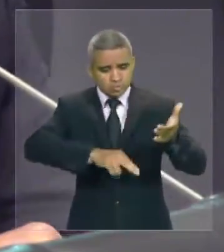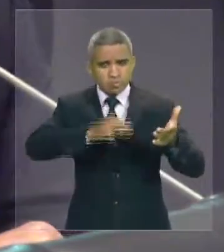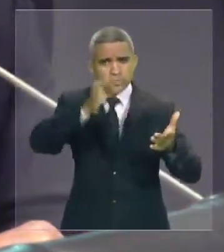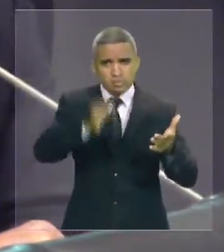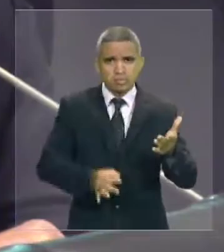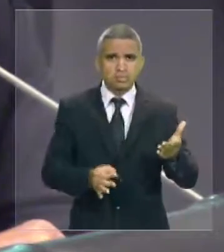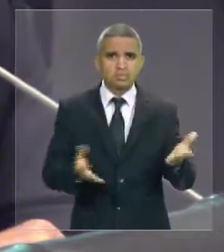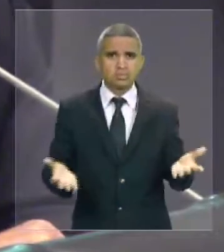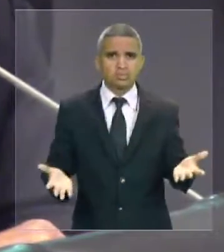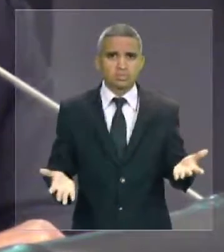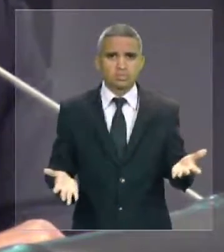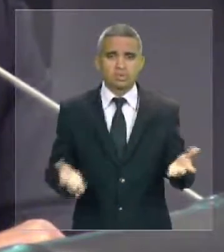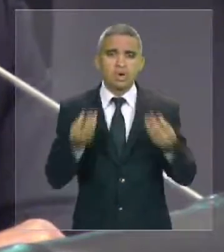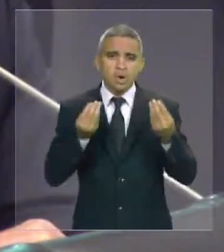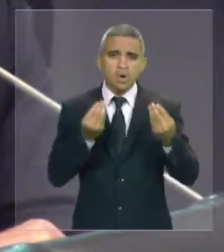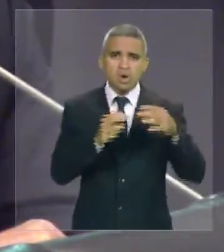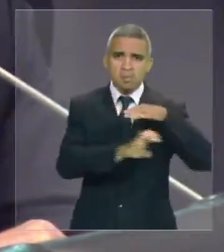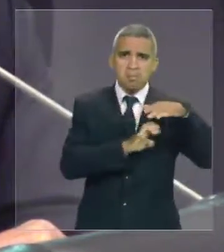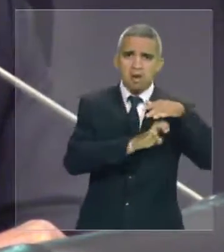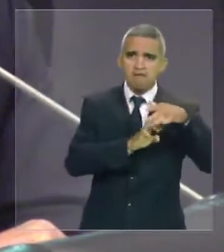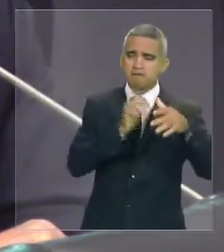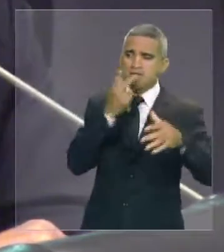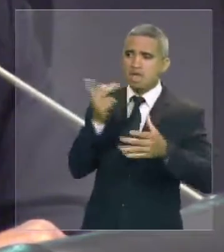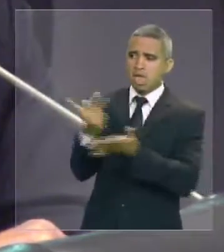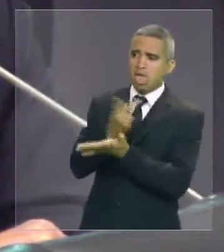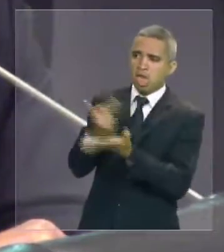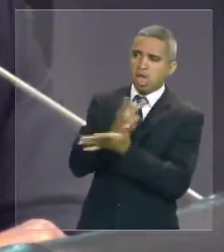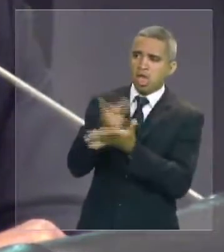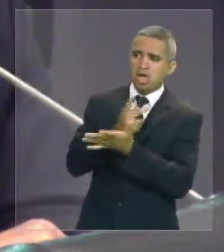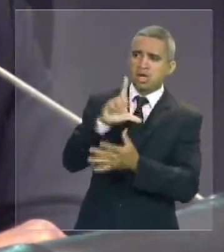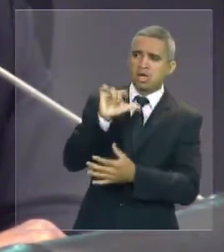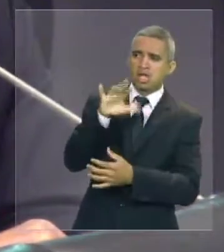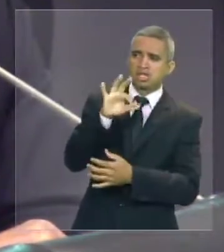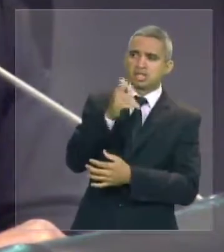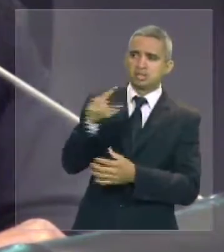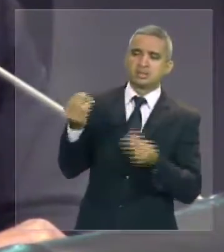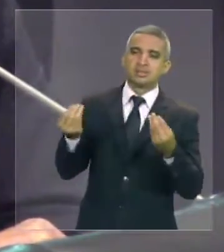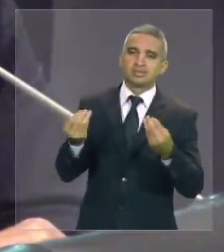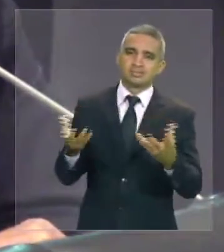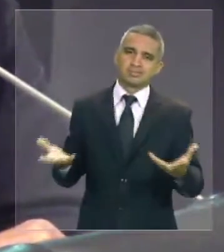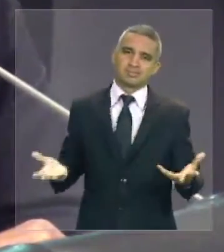que, no primeiro ano do meu mandato de vereador, nós tivemos aquela casa invadida